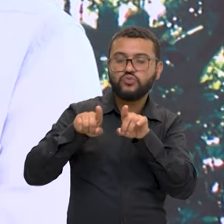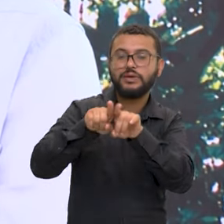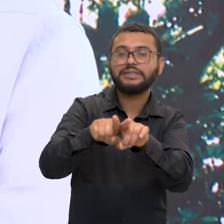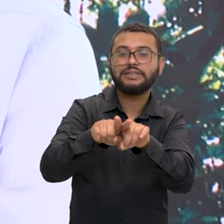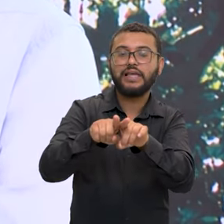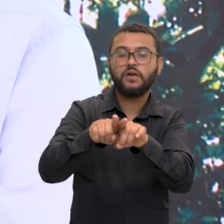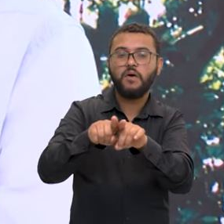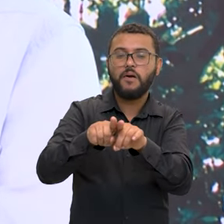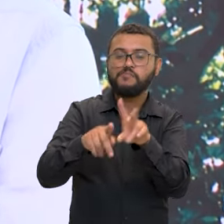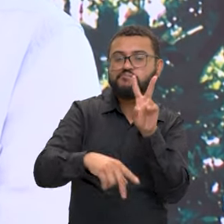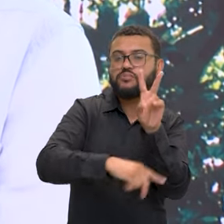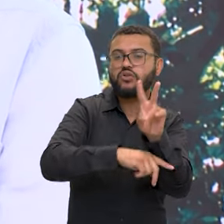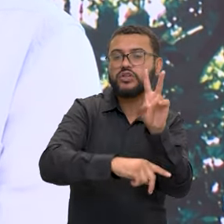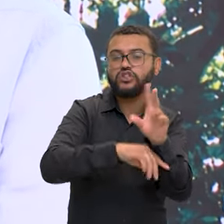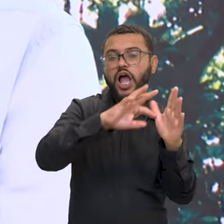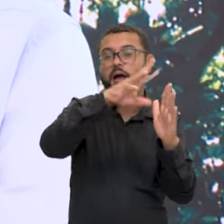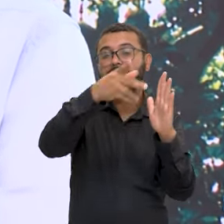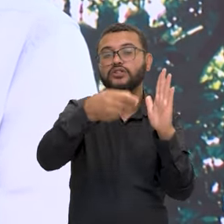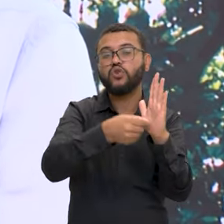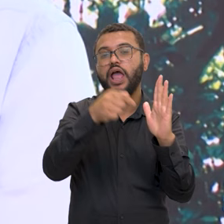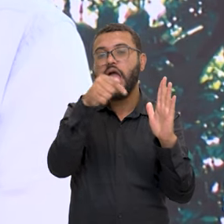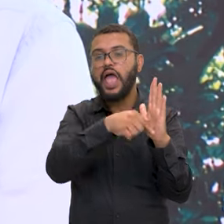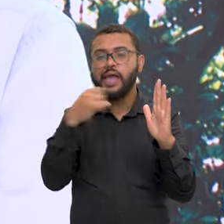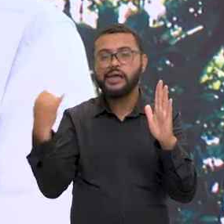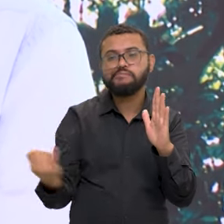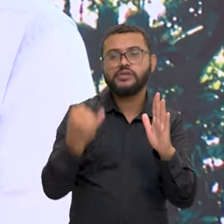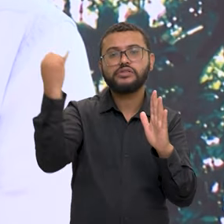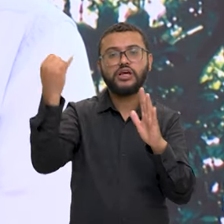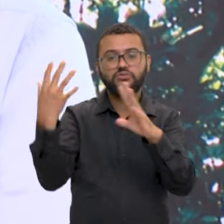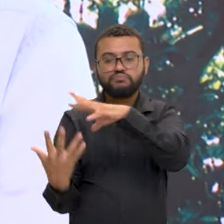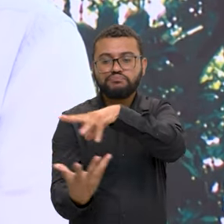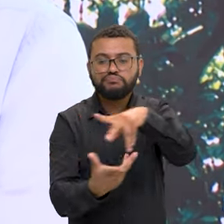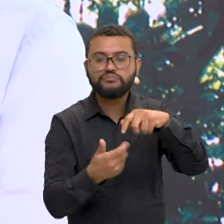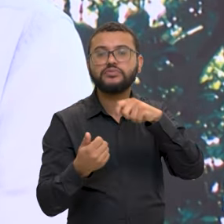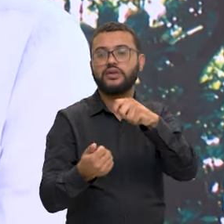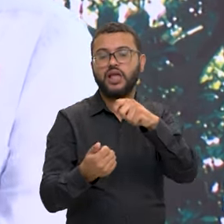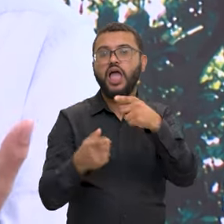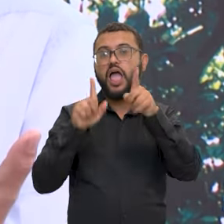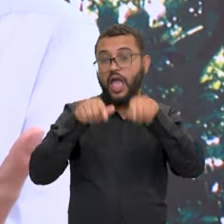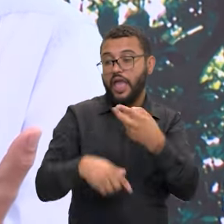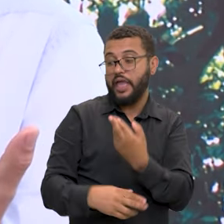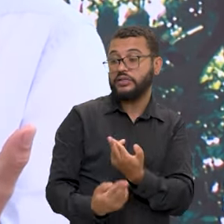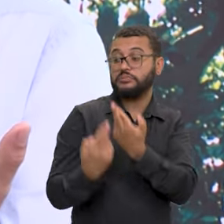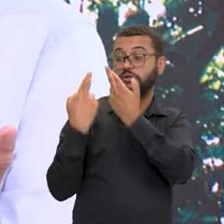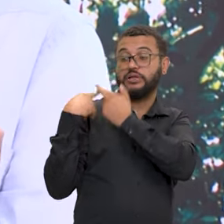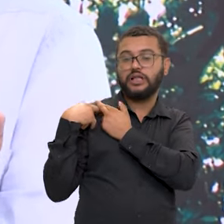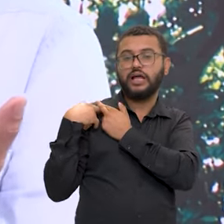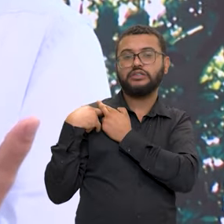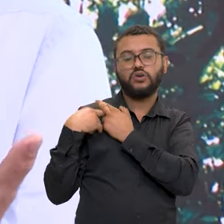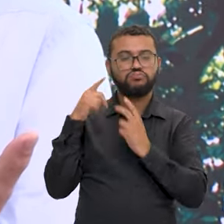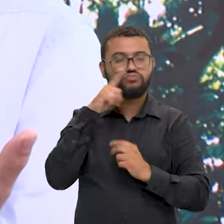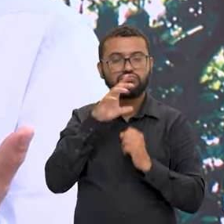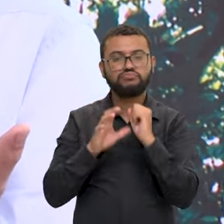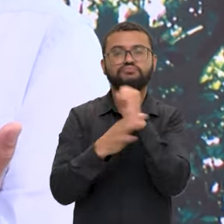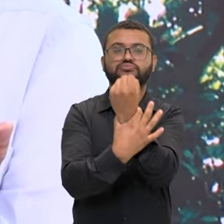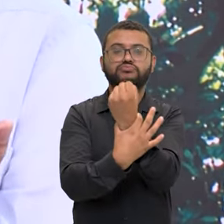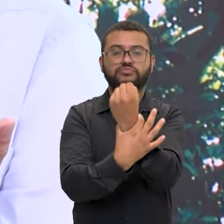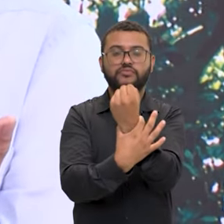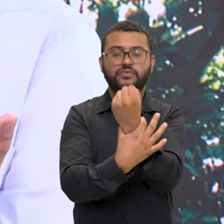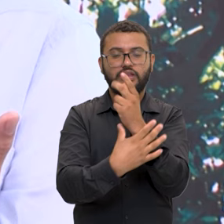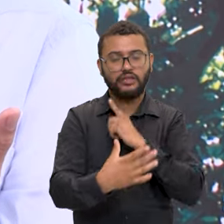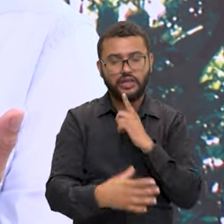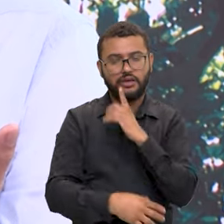garantir a permanência dela de pé é nossa. E os países que, historicamente,